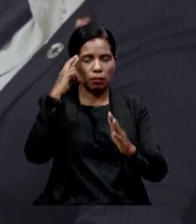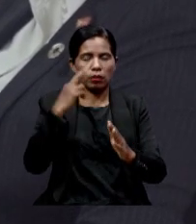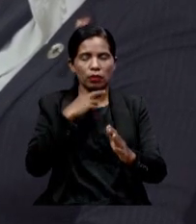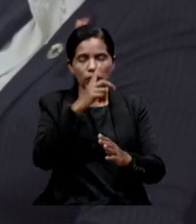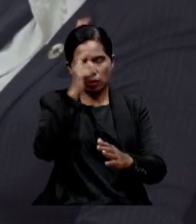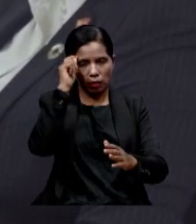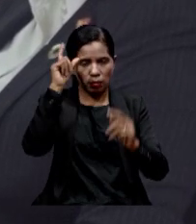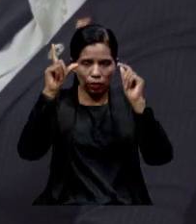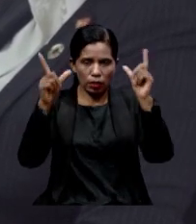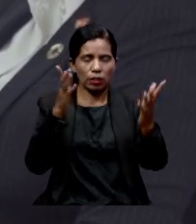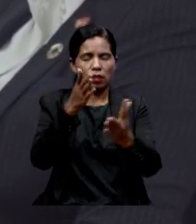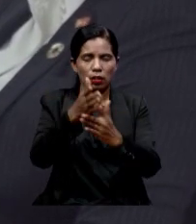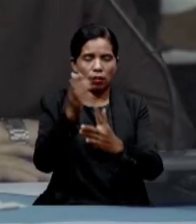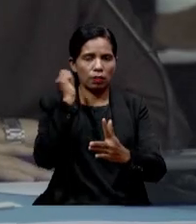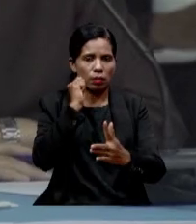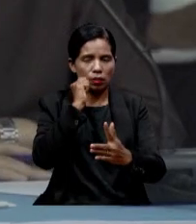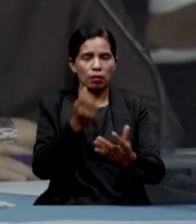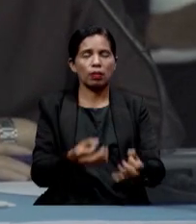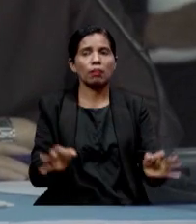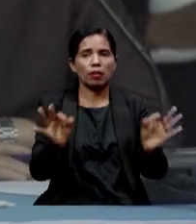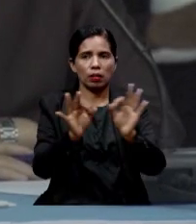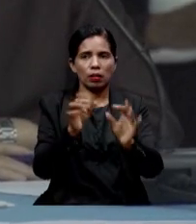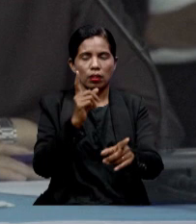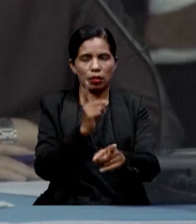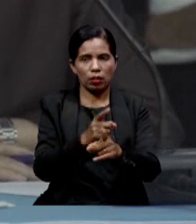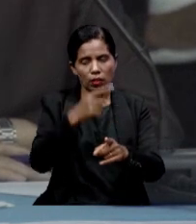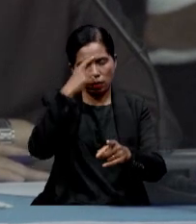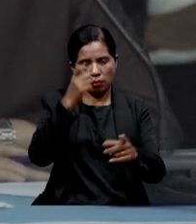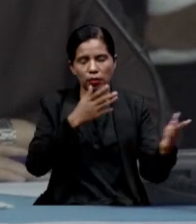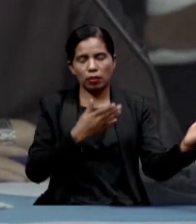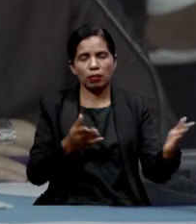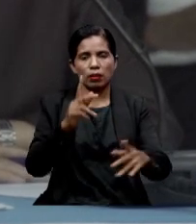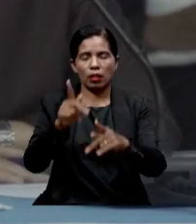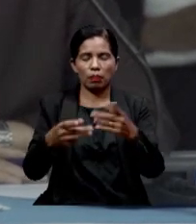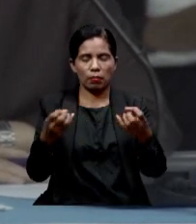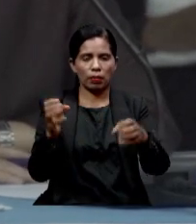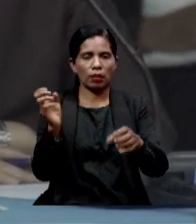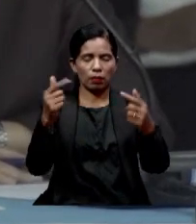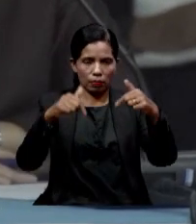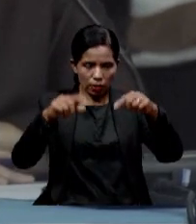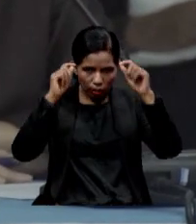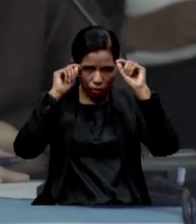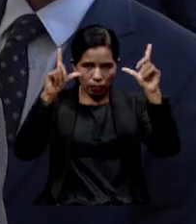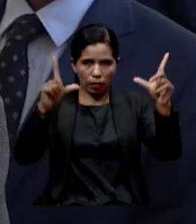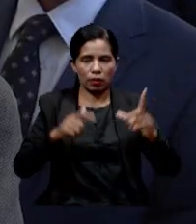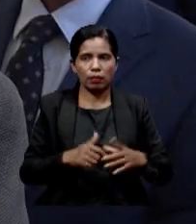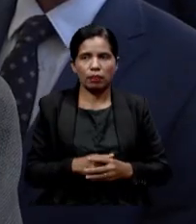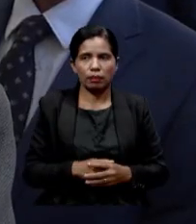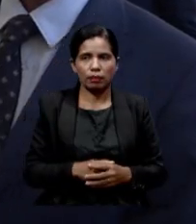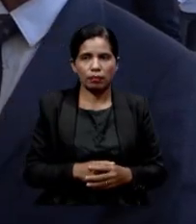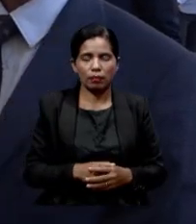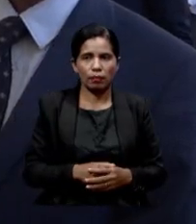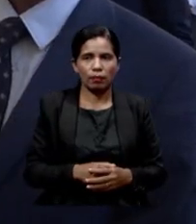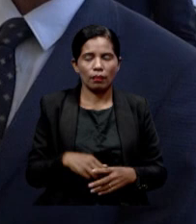Mundial Comércio no ASEAN ne, importante tebes, tamba se lori investor barak ma investe ia Timor-Leste. Organização Mundial